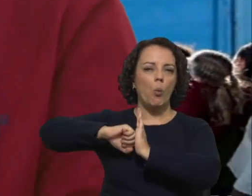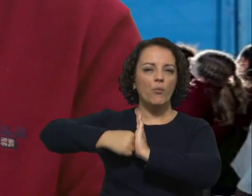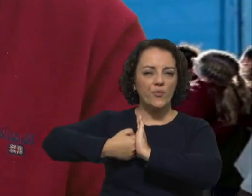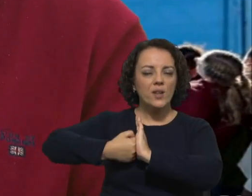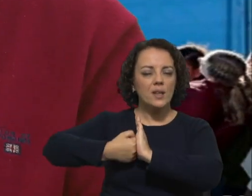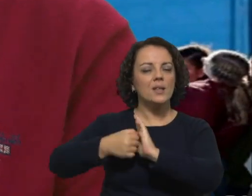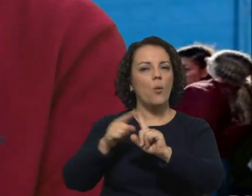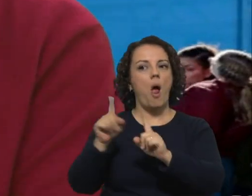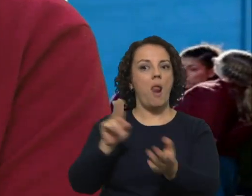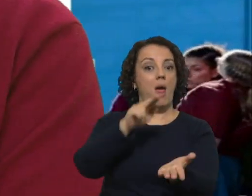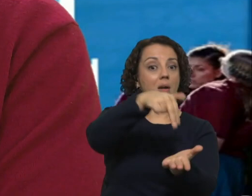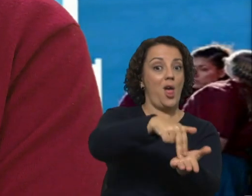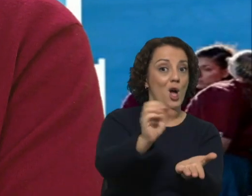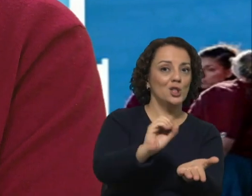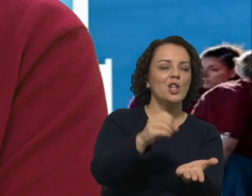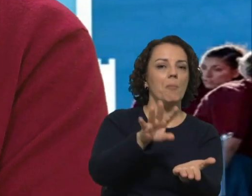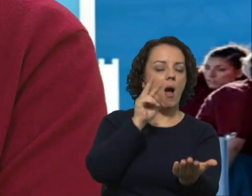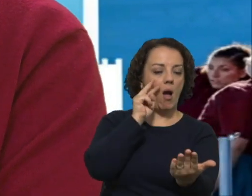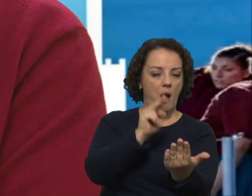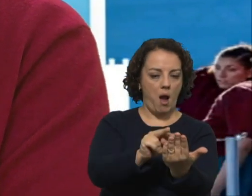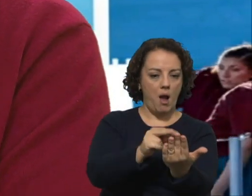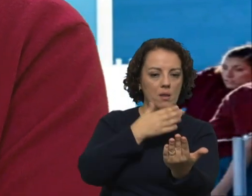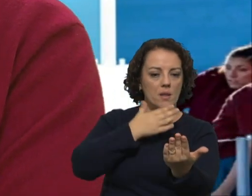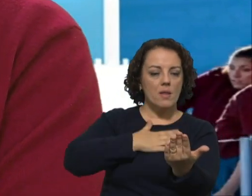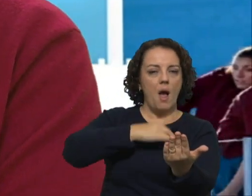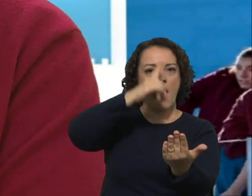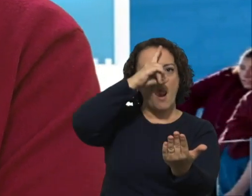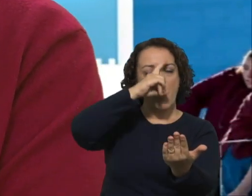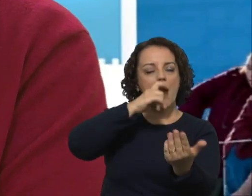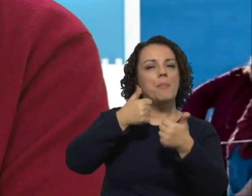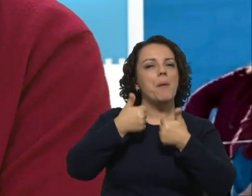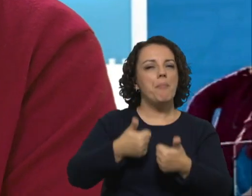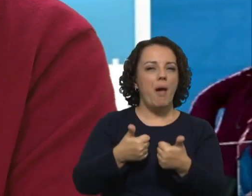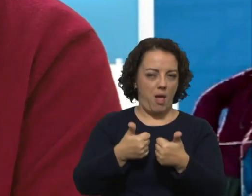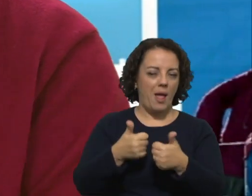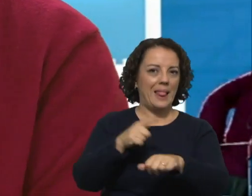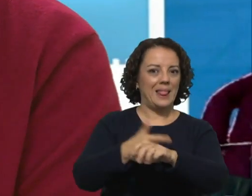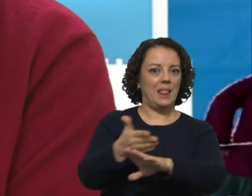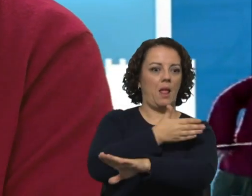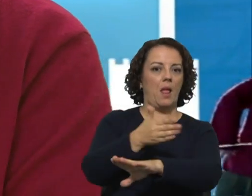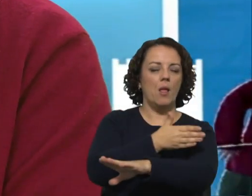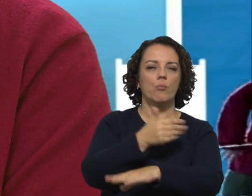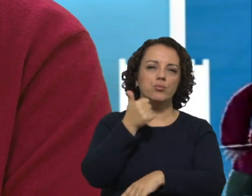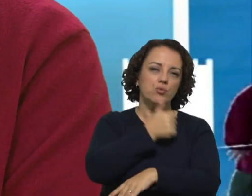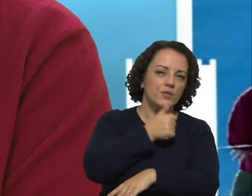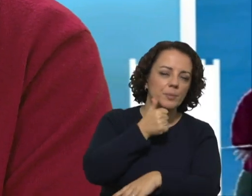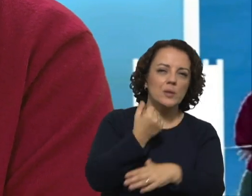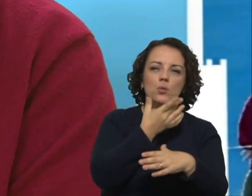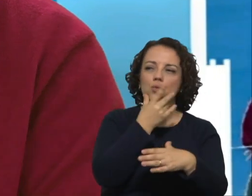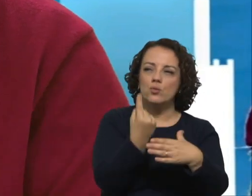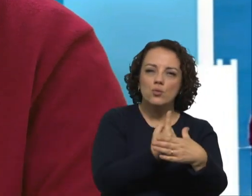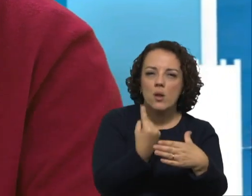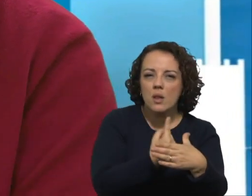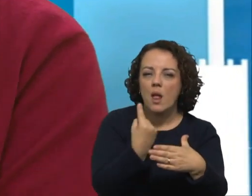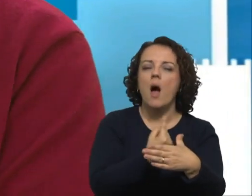não estando lá, mas que veem aquilo como uma memória àquilo que foi aqueles períodos de solidão e de sofrimento e